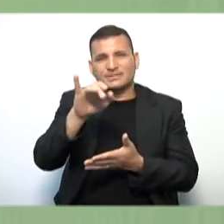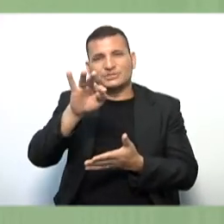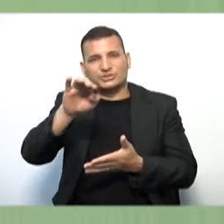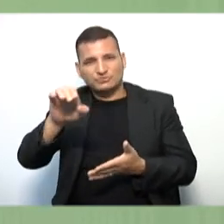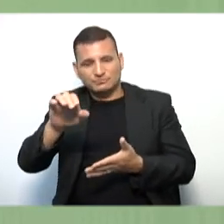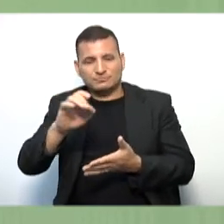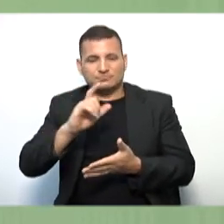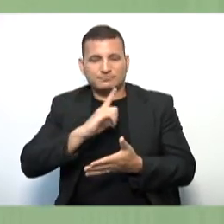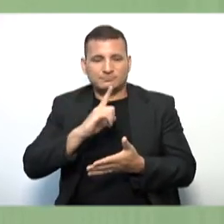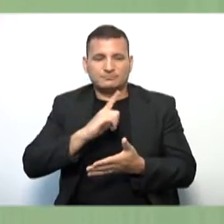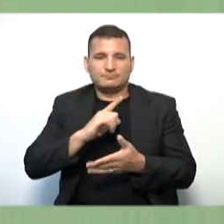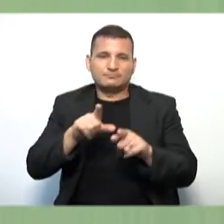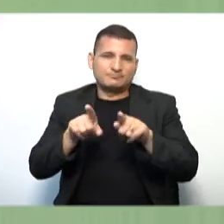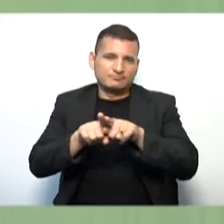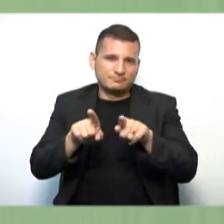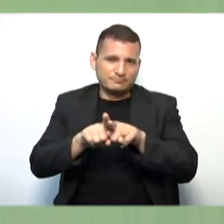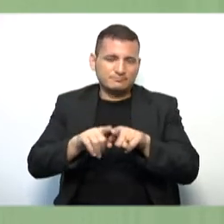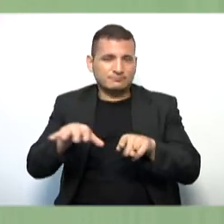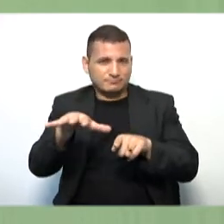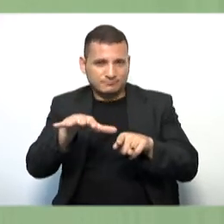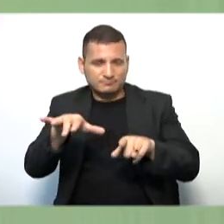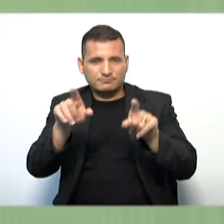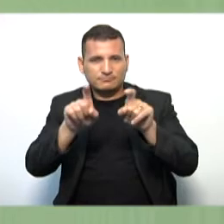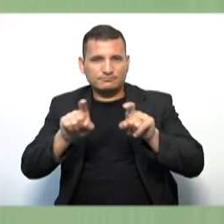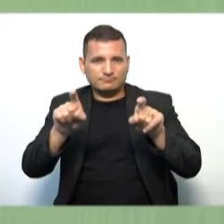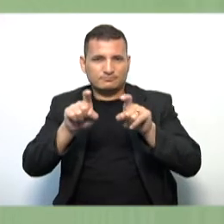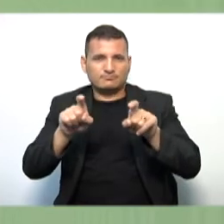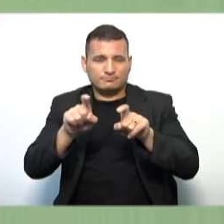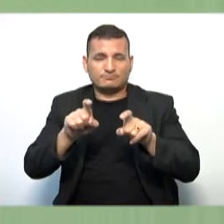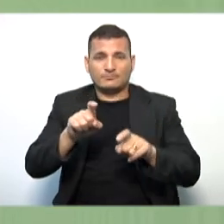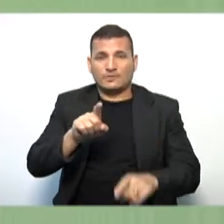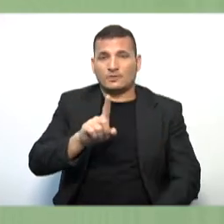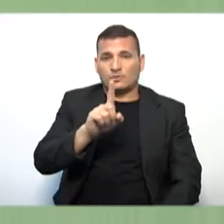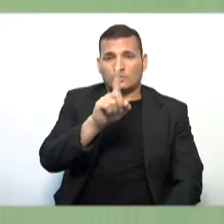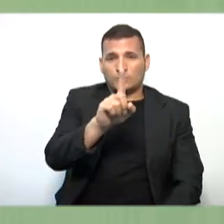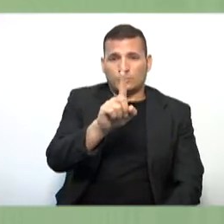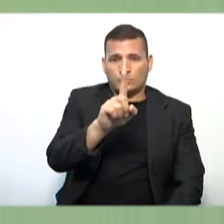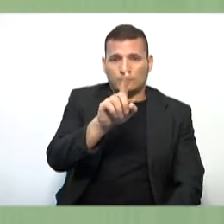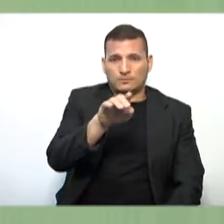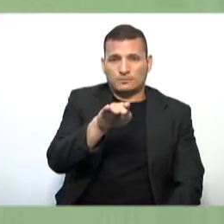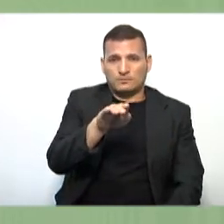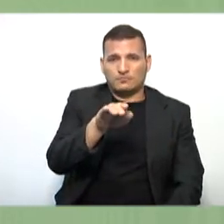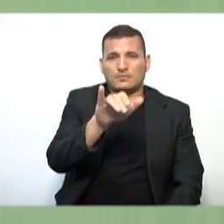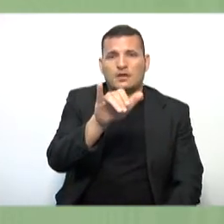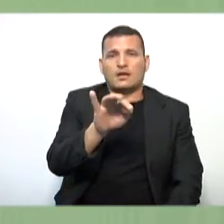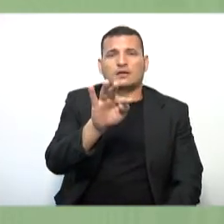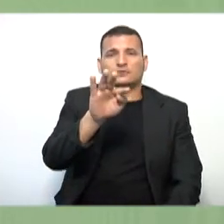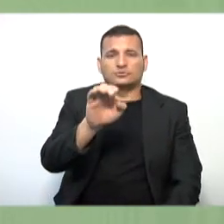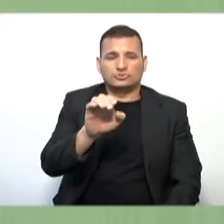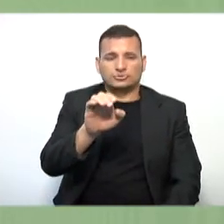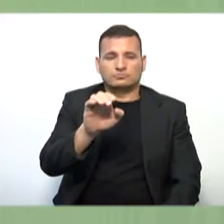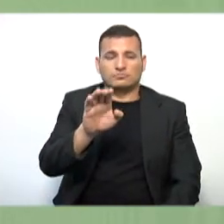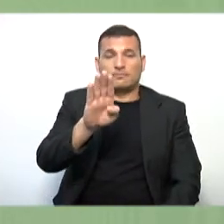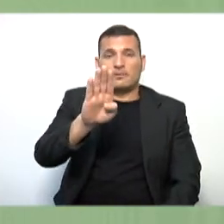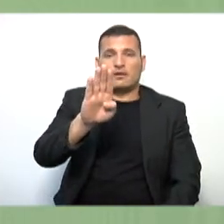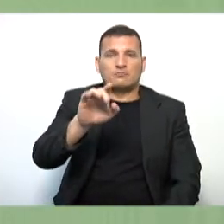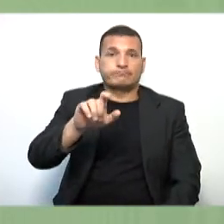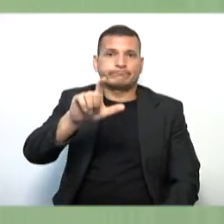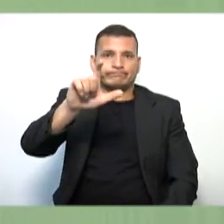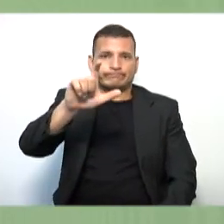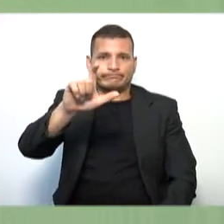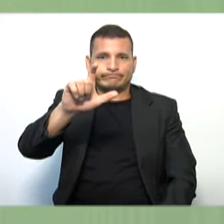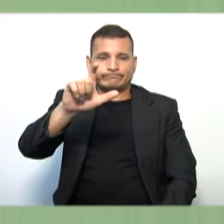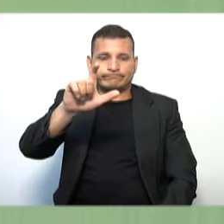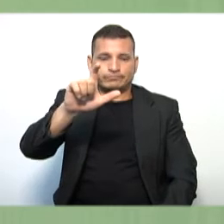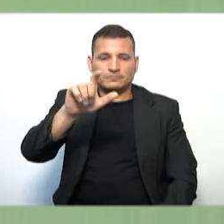temos também para o nosso mundo de medidas computacionais. Um byte, né, o símbolo Bzão, ok? Ele é representado